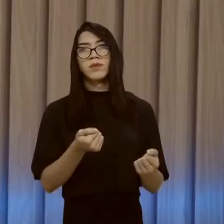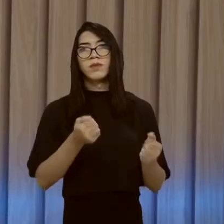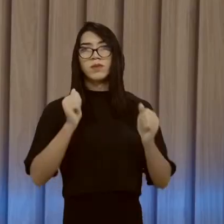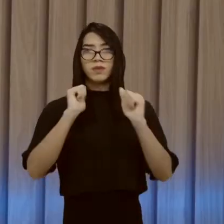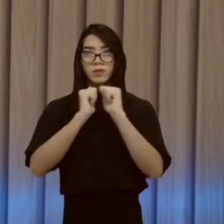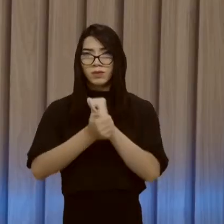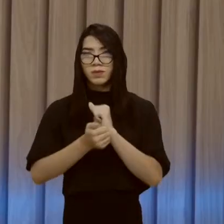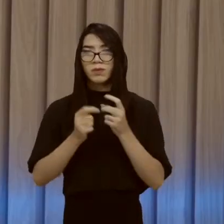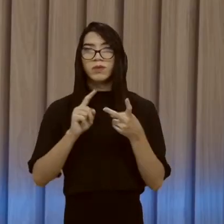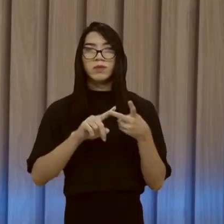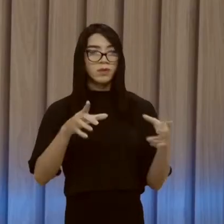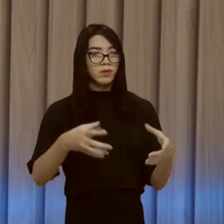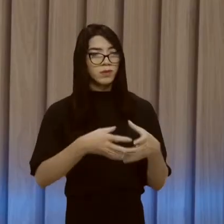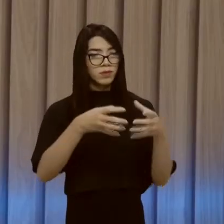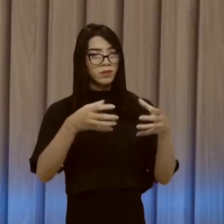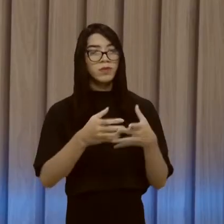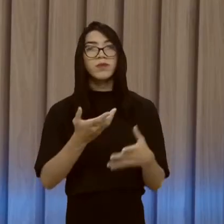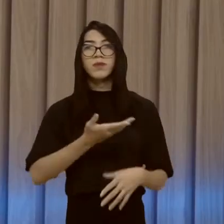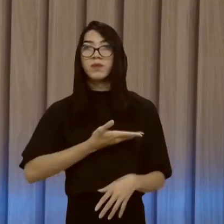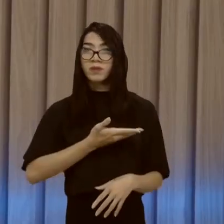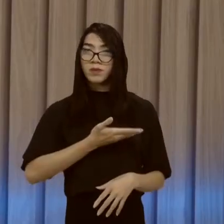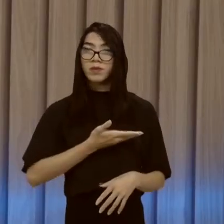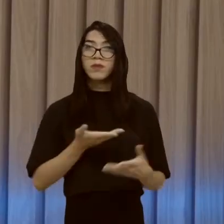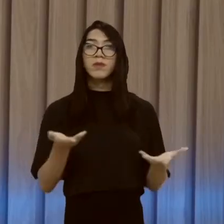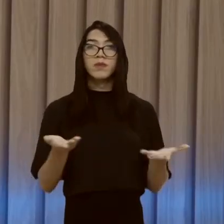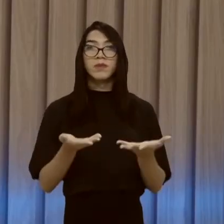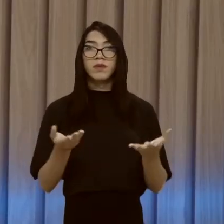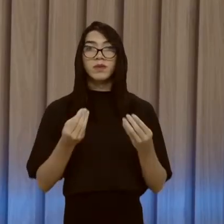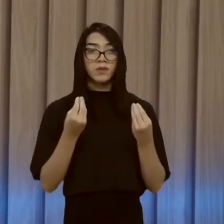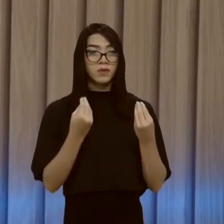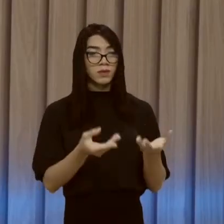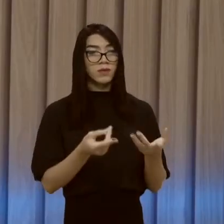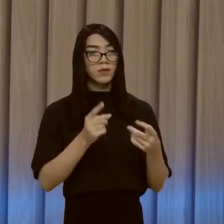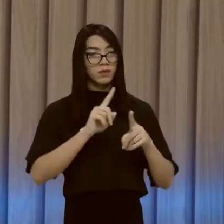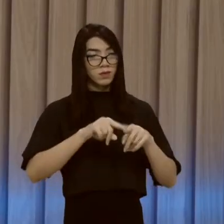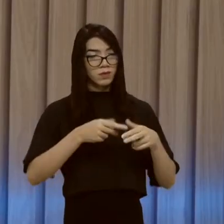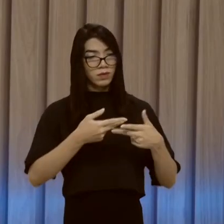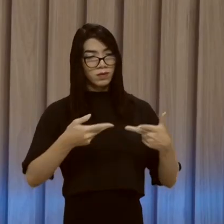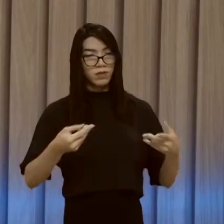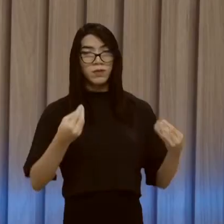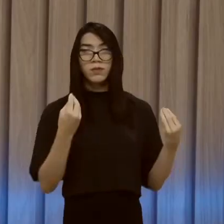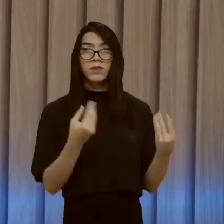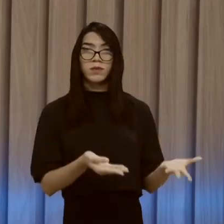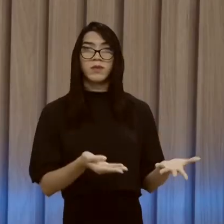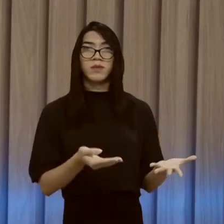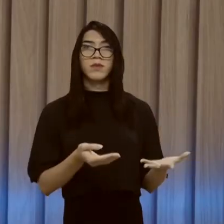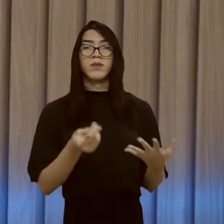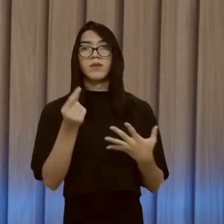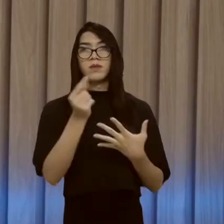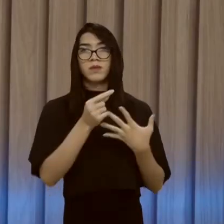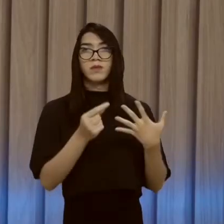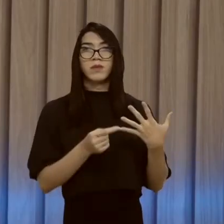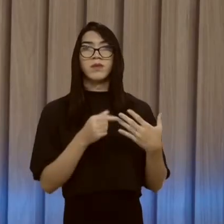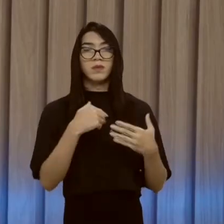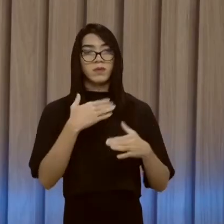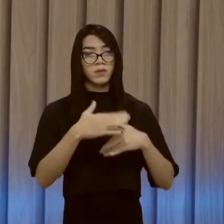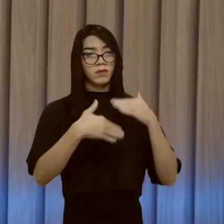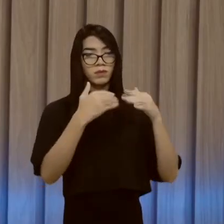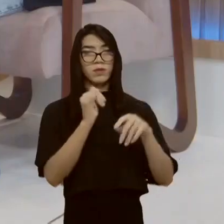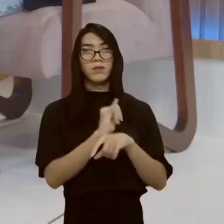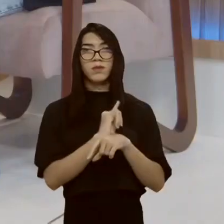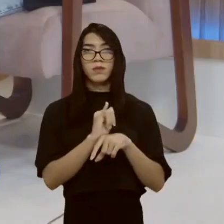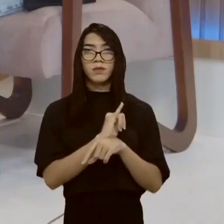tenha um grupo de amigos, né? A gente precisa oferecer outros recursos também para que ele consiga se desenvolver de outras formas,